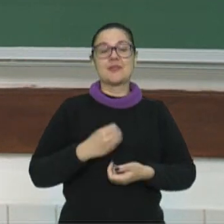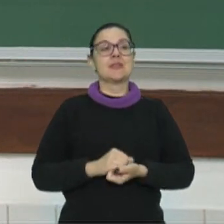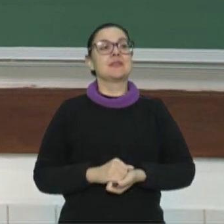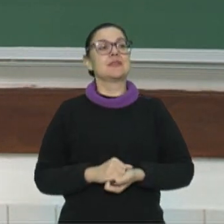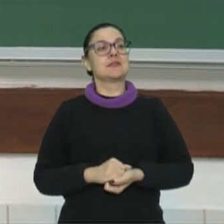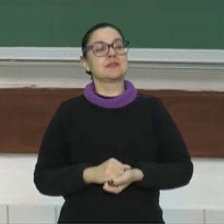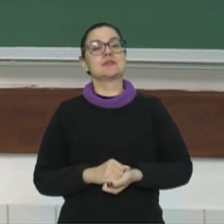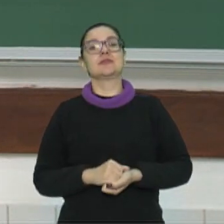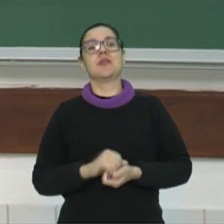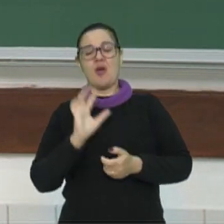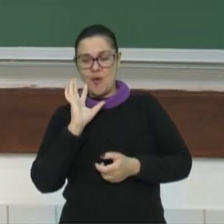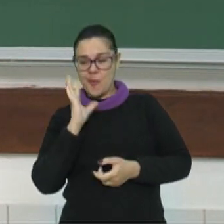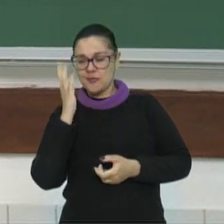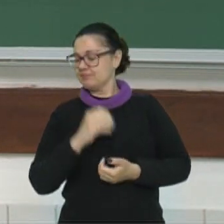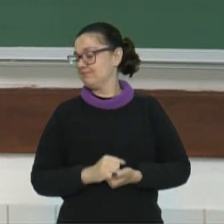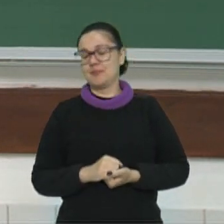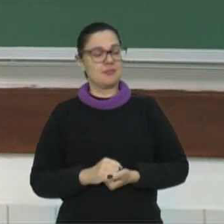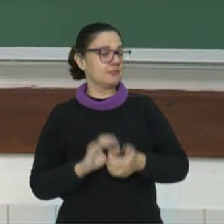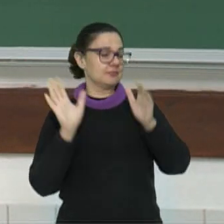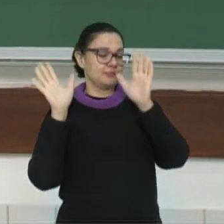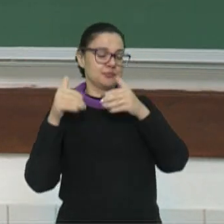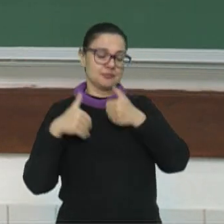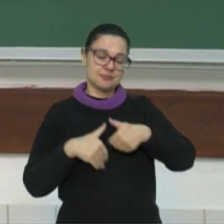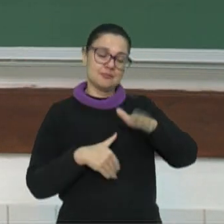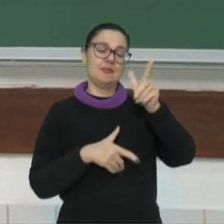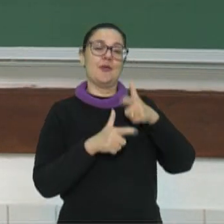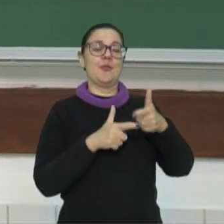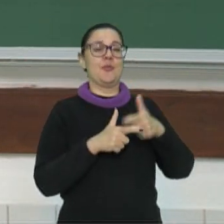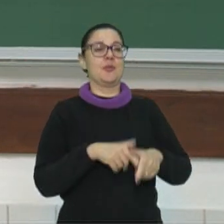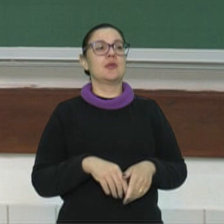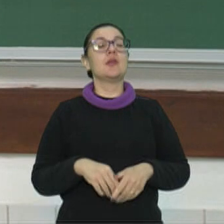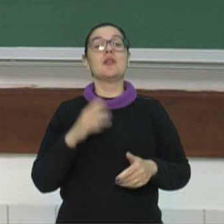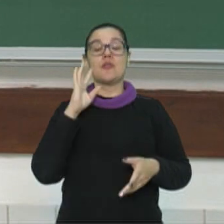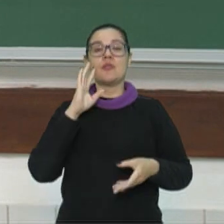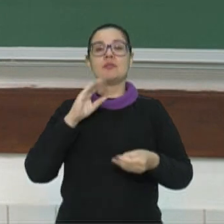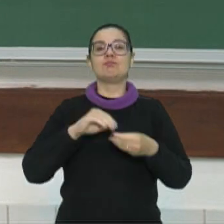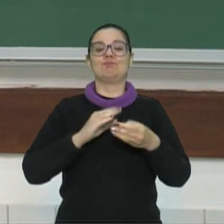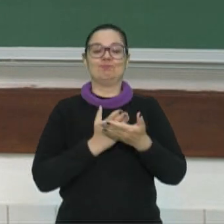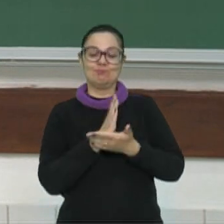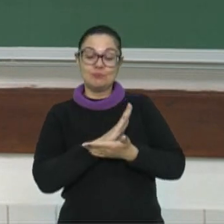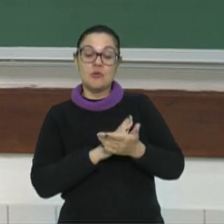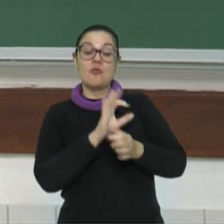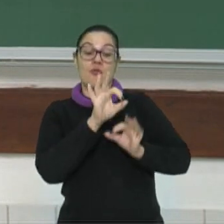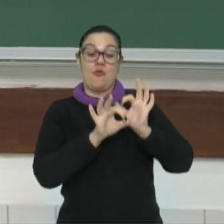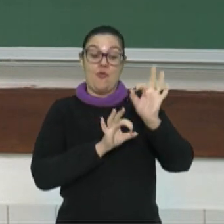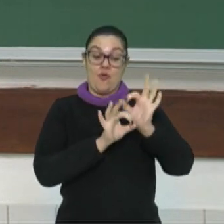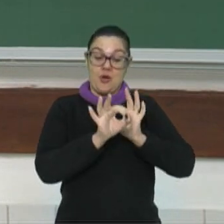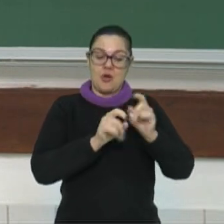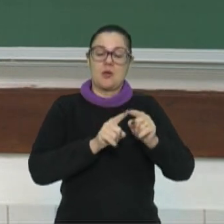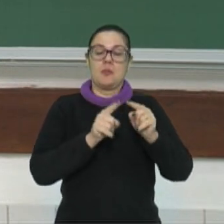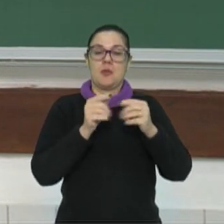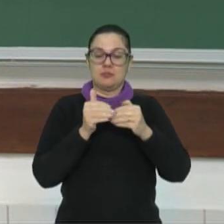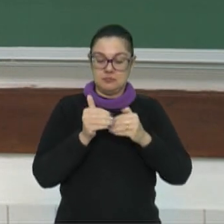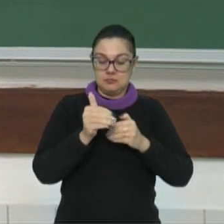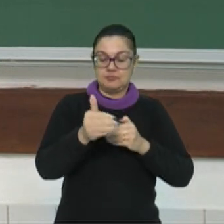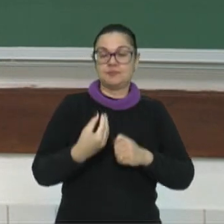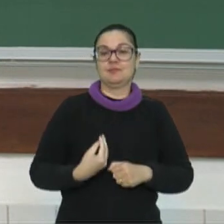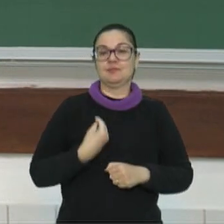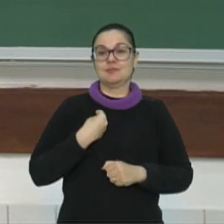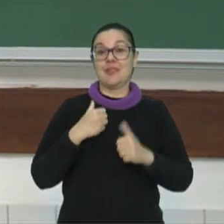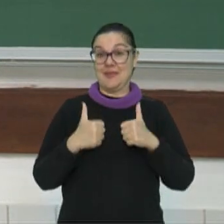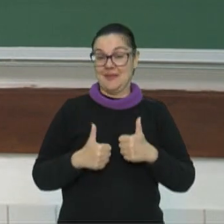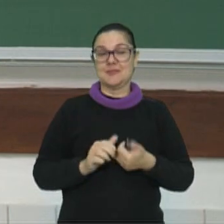né? Tá, aconteceu? Aconteceu. Tá, passei por aquilo, vou tratar aquilo, vou pensar sobre aquilo, mas vou adiante,